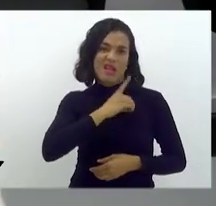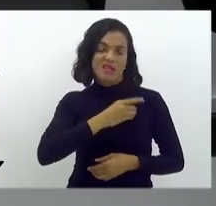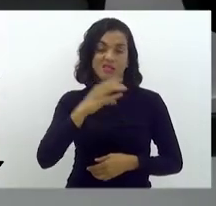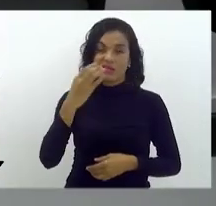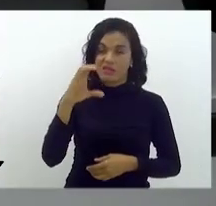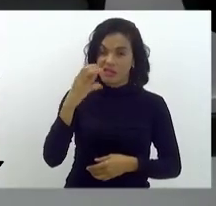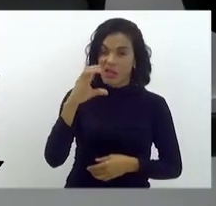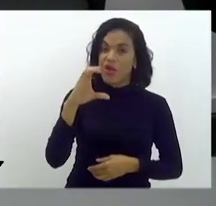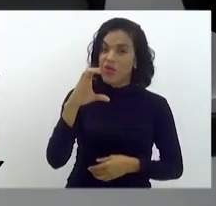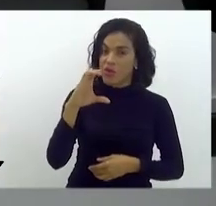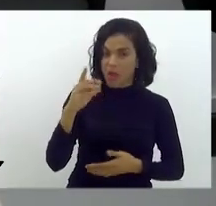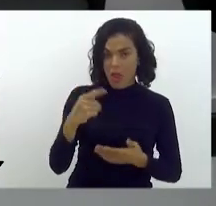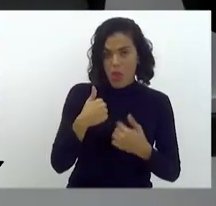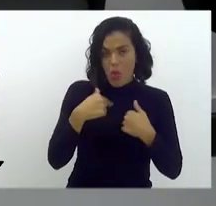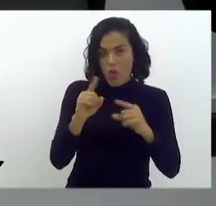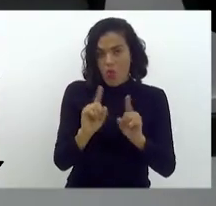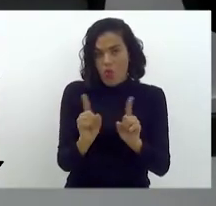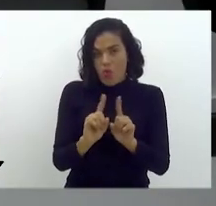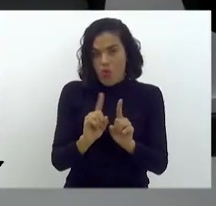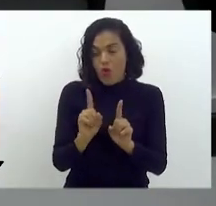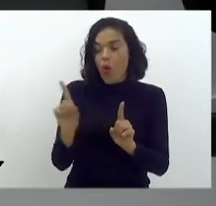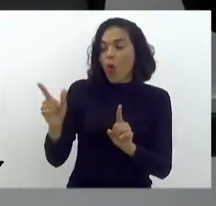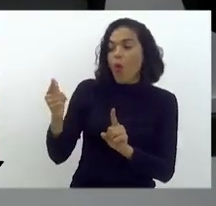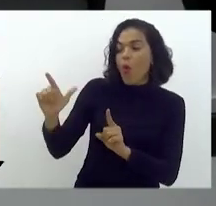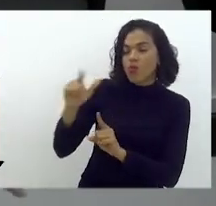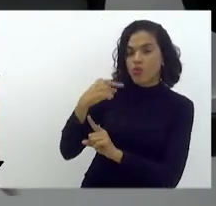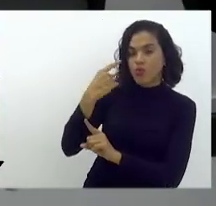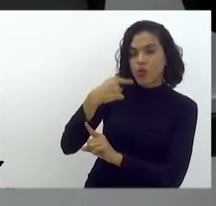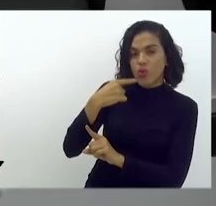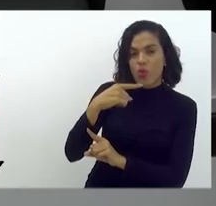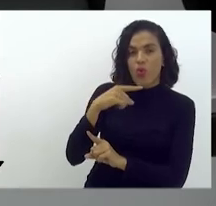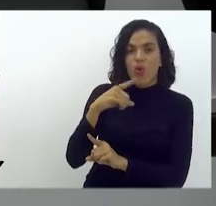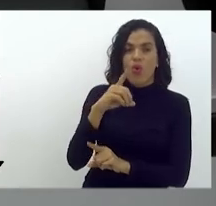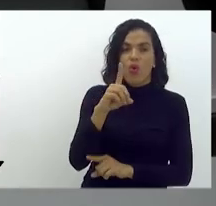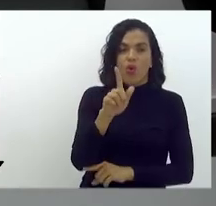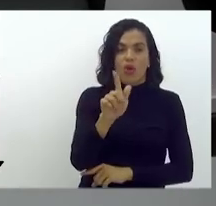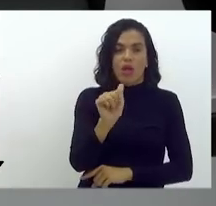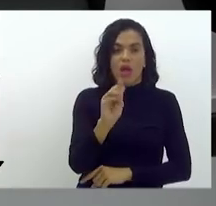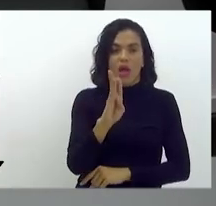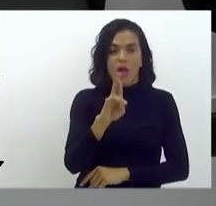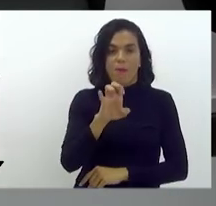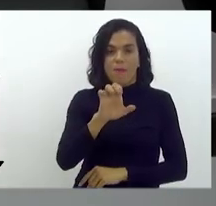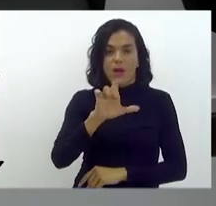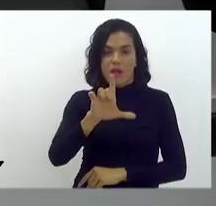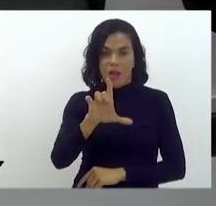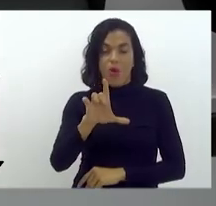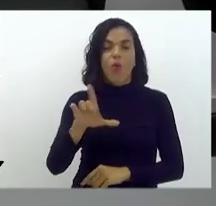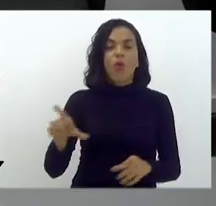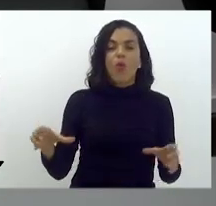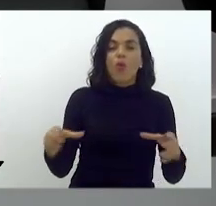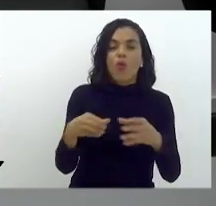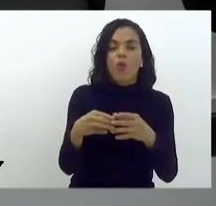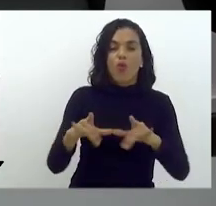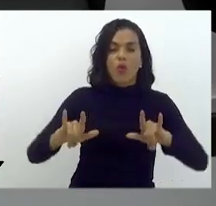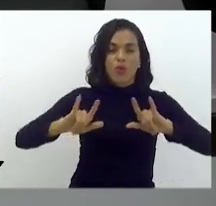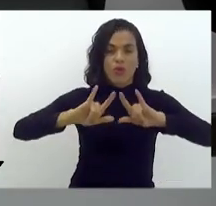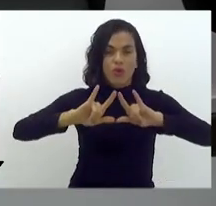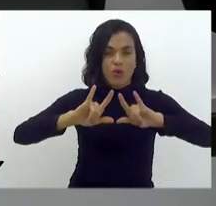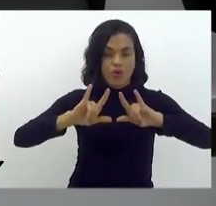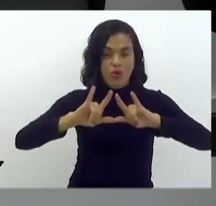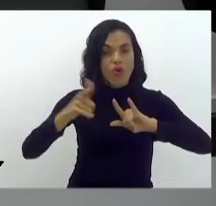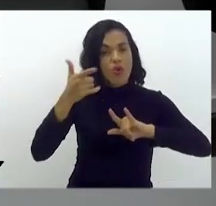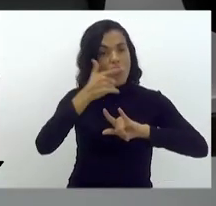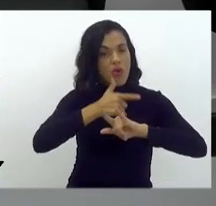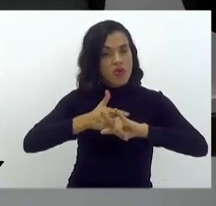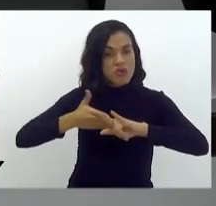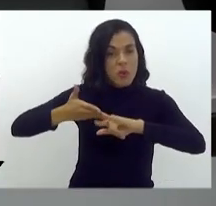uma investigação não foi feita por mim foi foi presidida pelo Dr Gabriel apoiava na época grupo de Milícia e ele conseguiu fazer uma